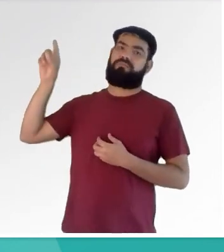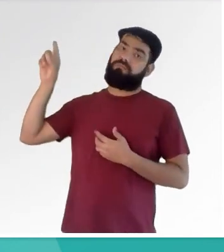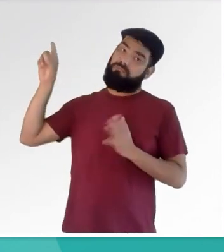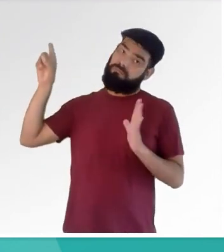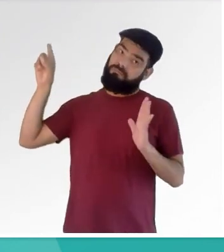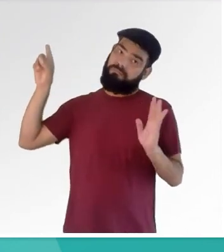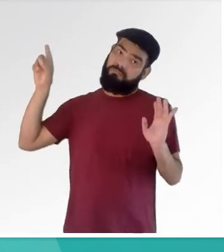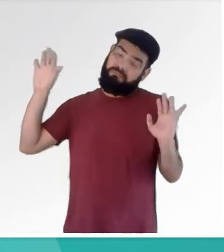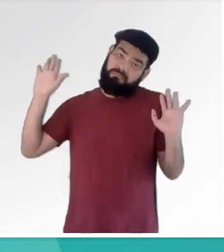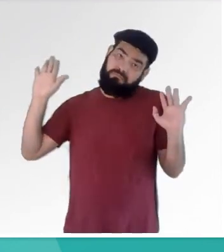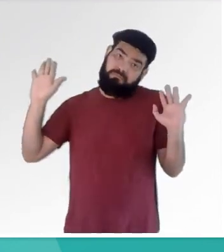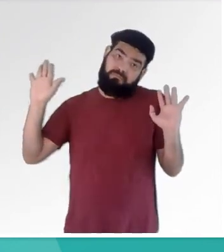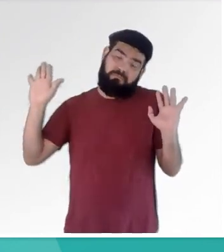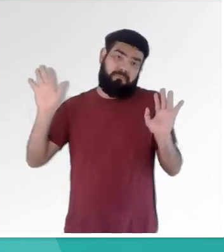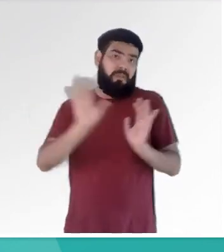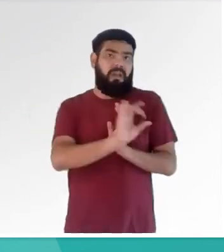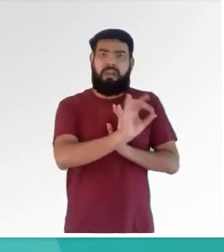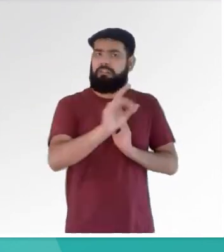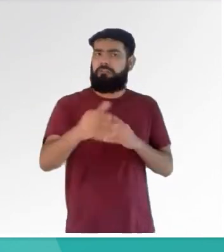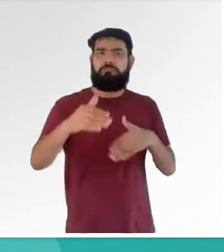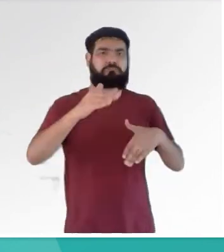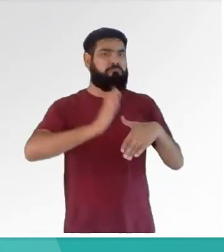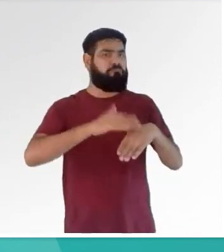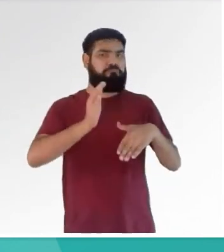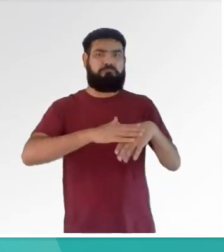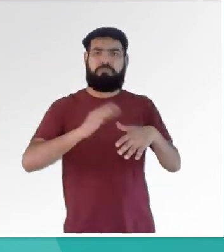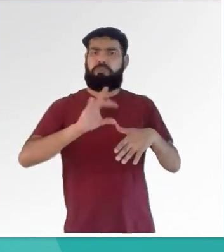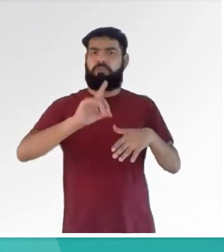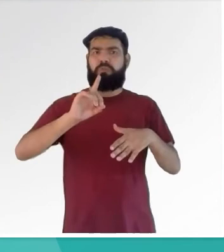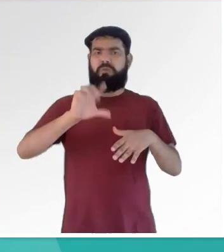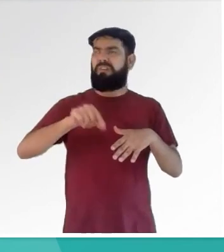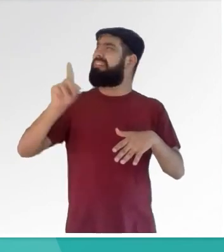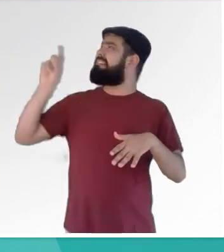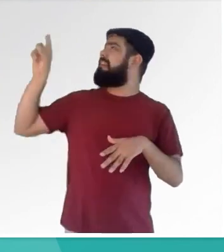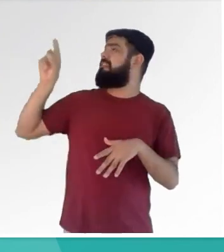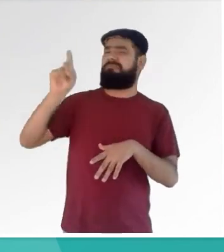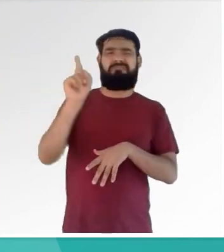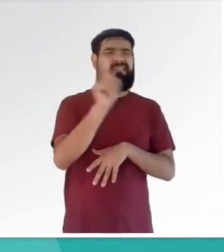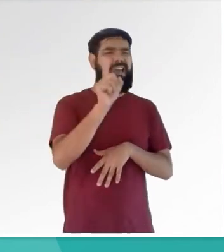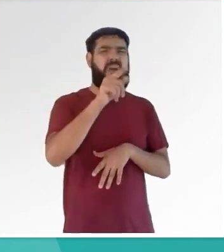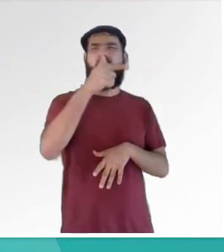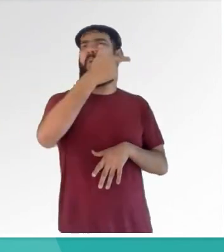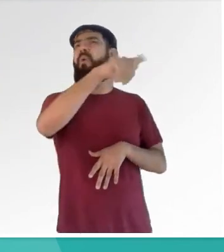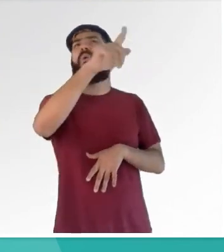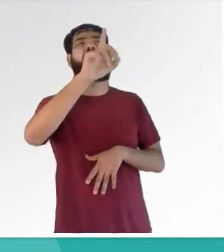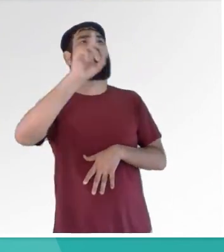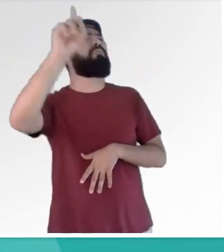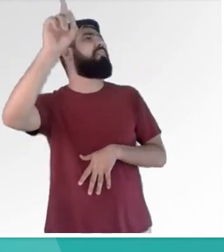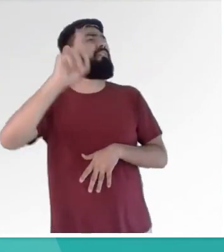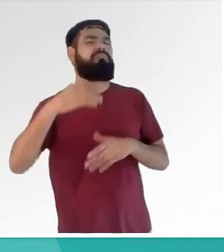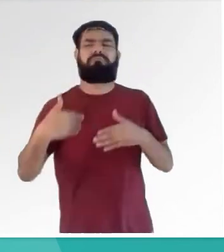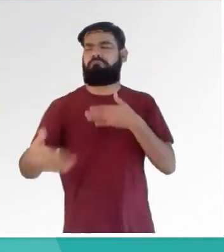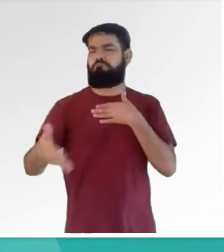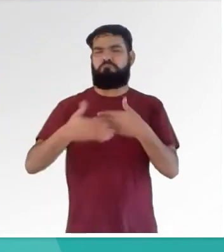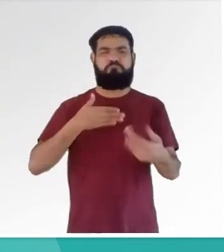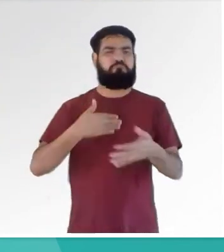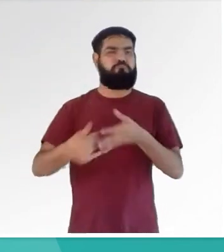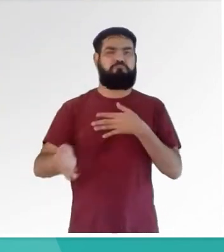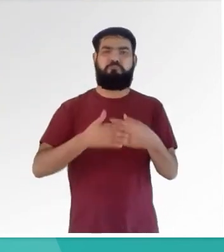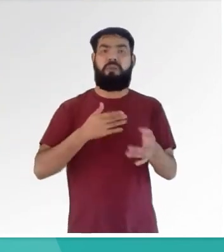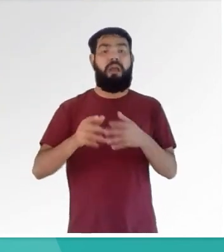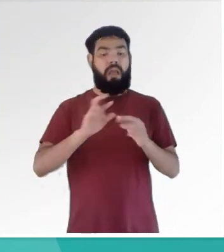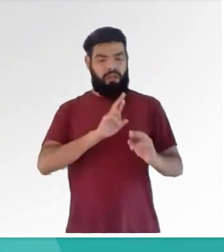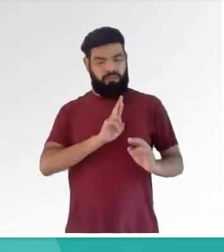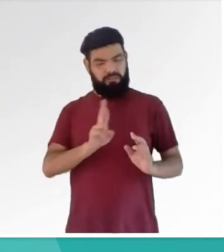Então, toda religião, ela vai conduzir, ela deve conduzir a